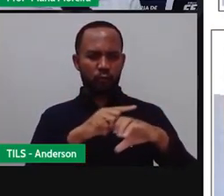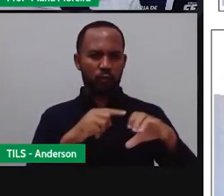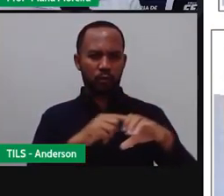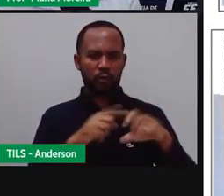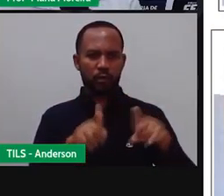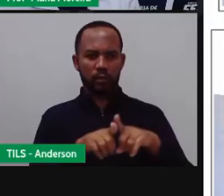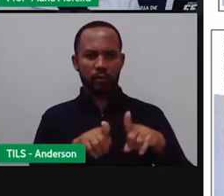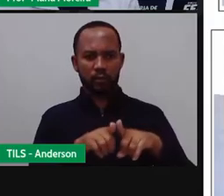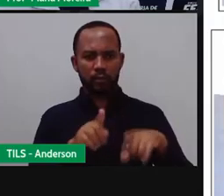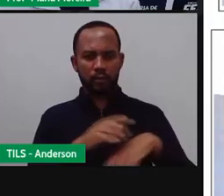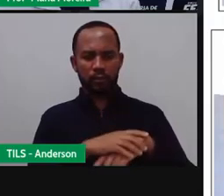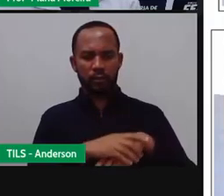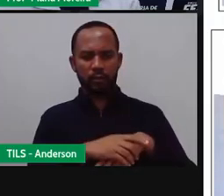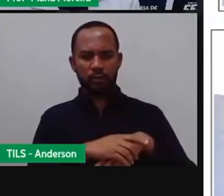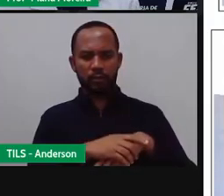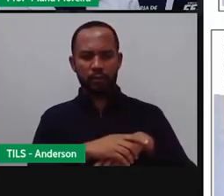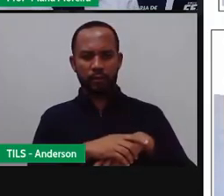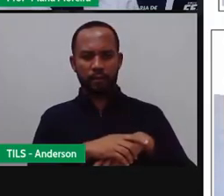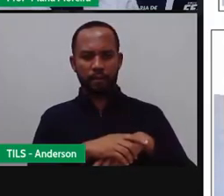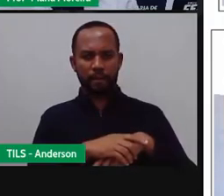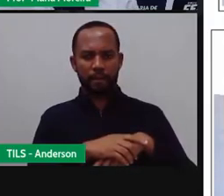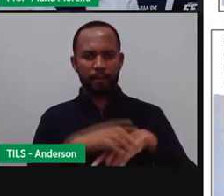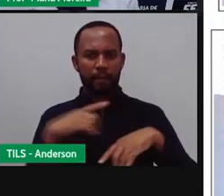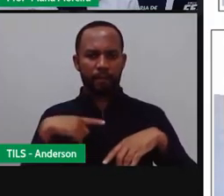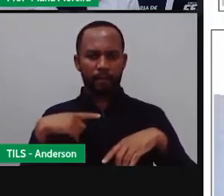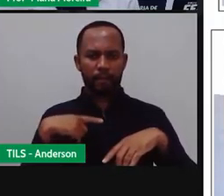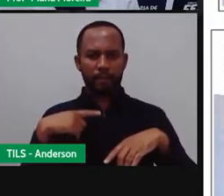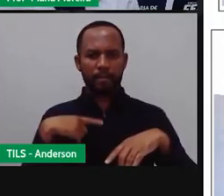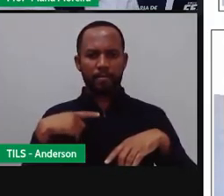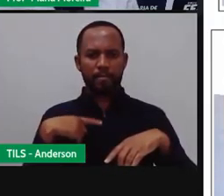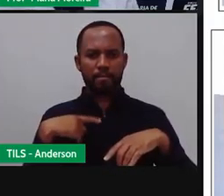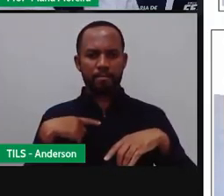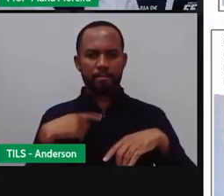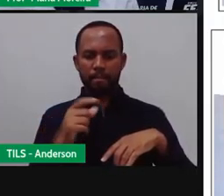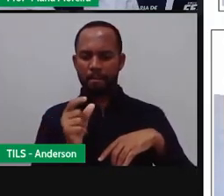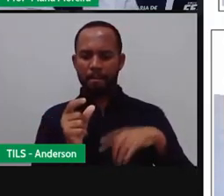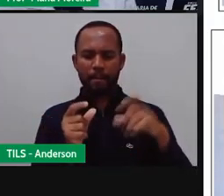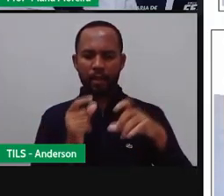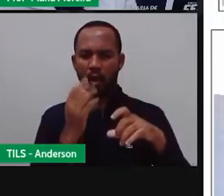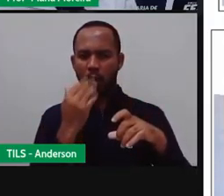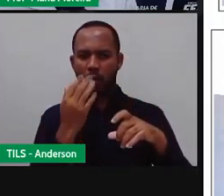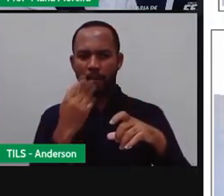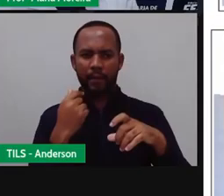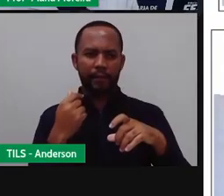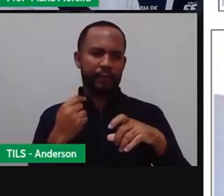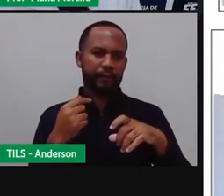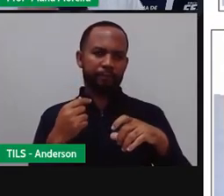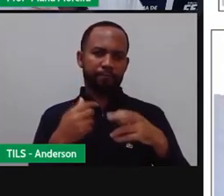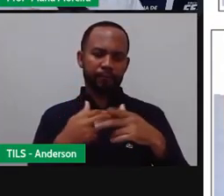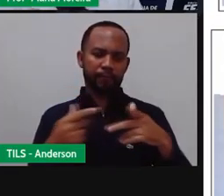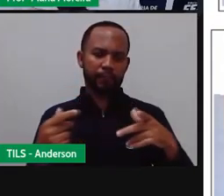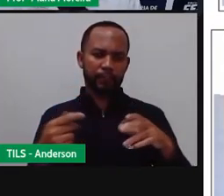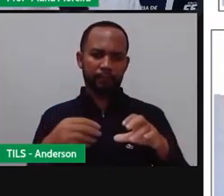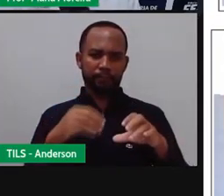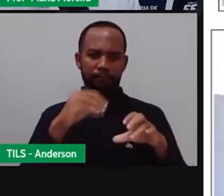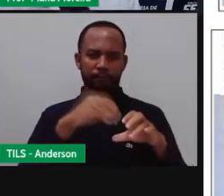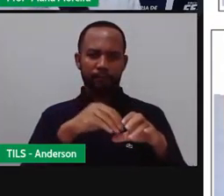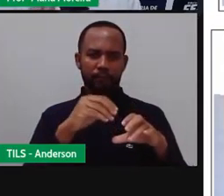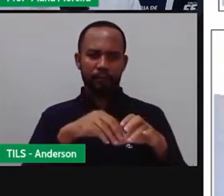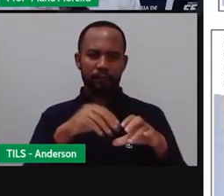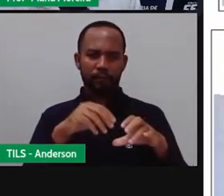Bom, aí você vai fazer o seguinte, colocar pedacinhos de verduras ou frutas para elas comerem uma vez por semana. Porque elas vão o quê?